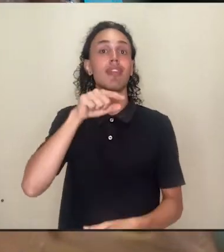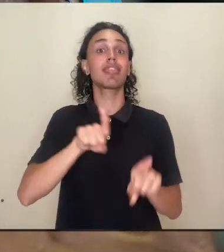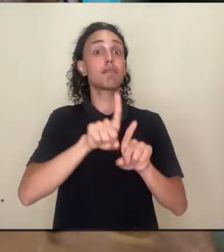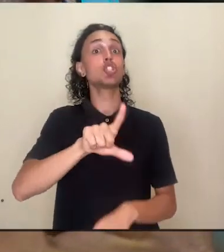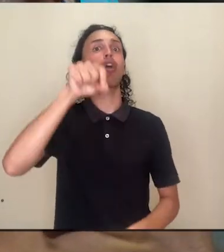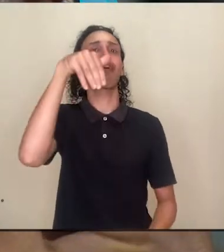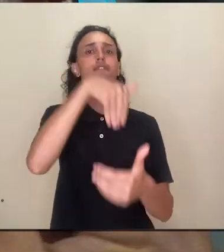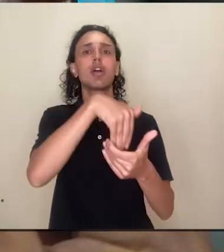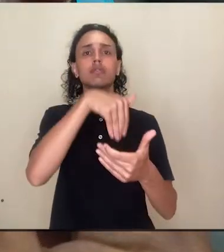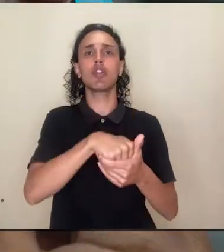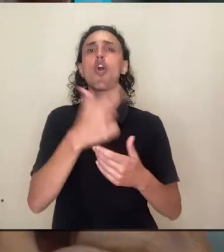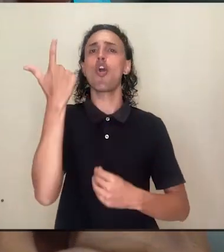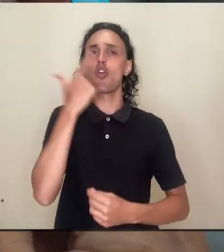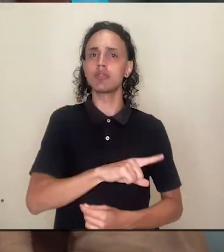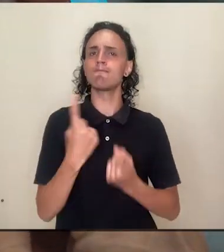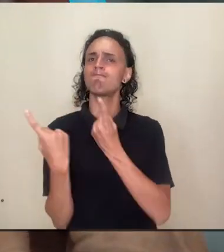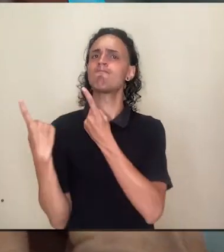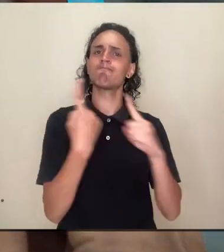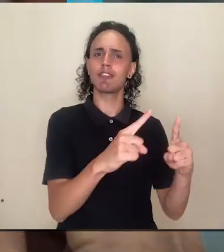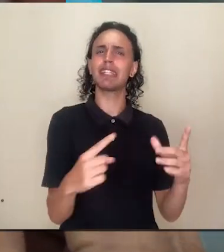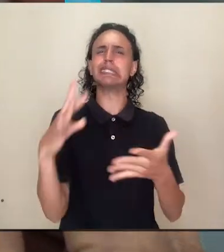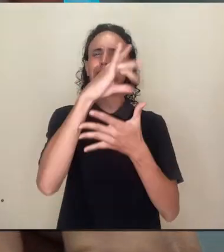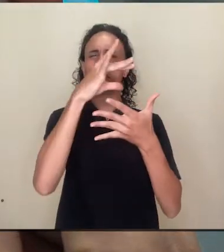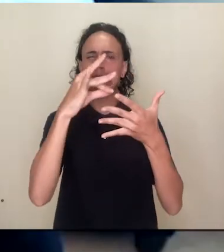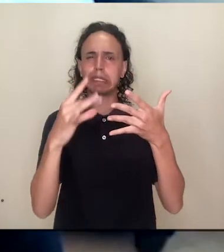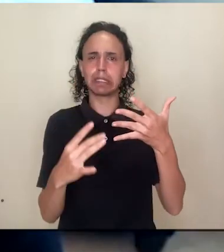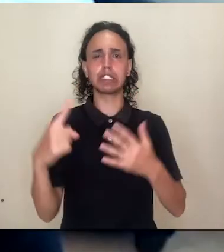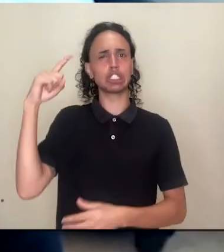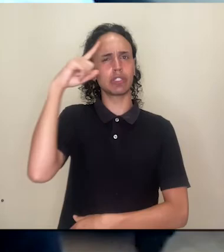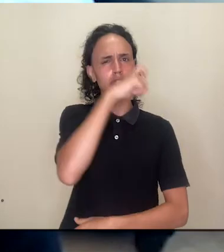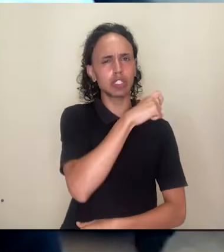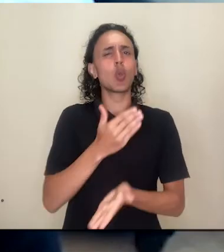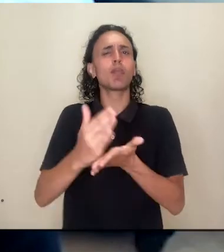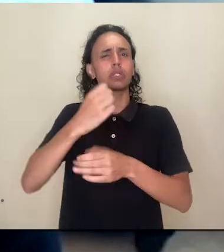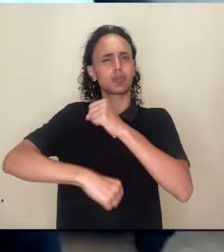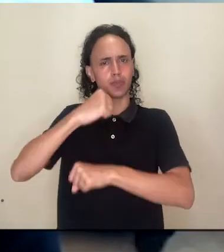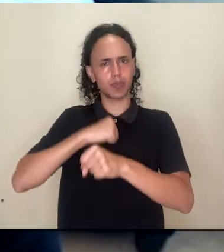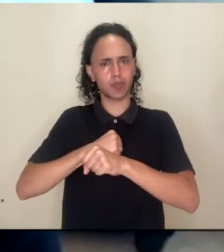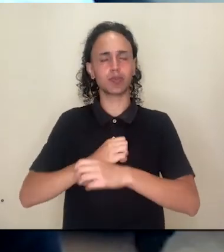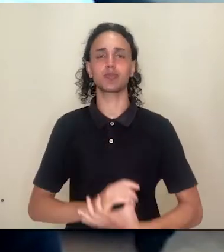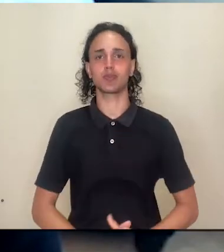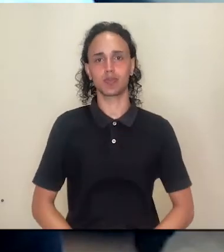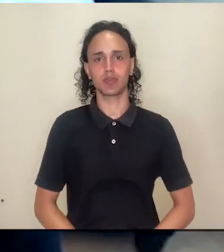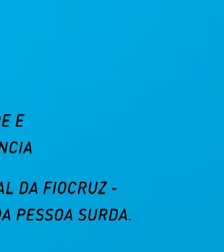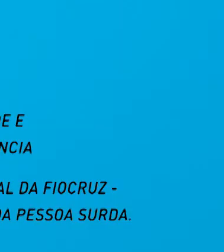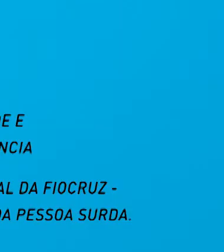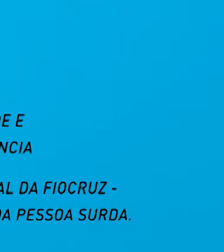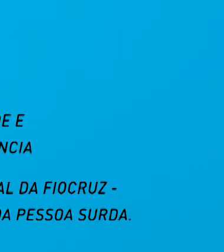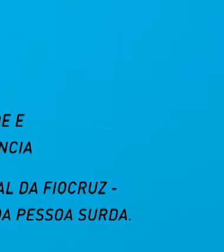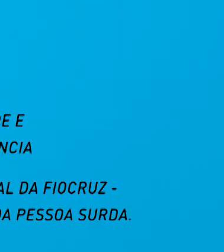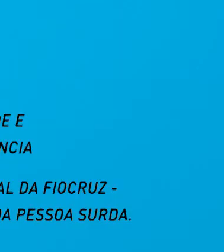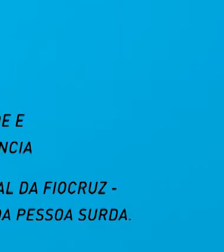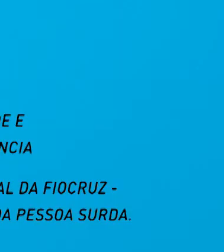uma escolha que nos ajude a mitigar essa situação toda que a gente está vivendo desde o começo do ano passado.